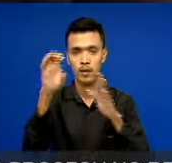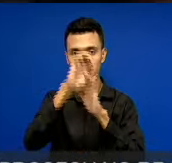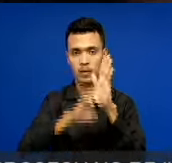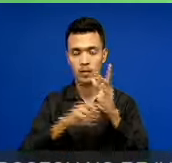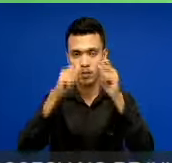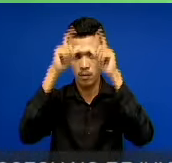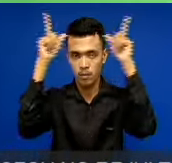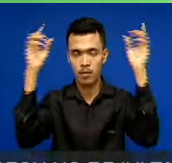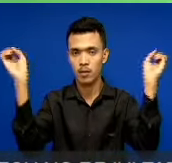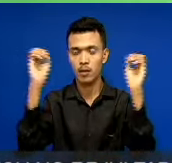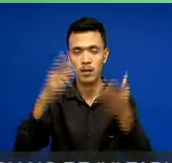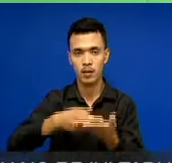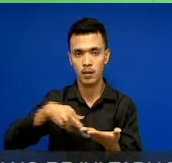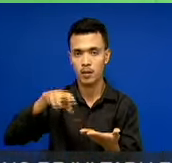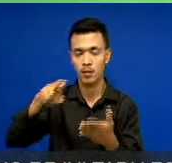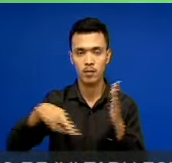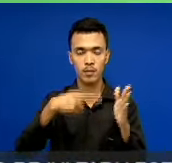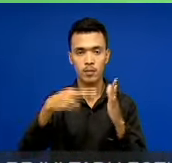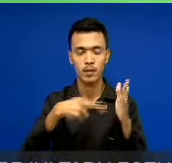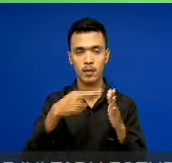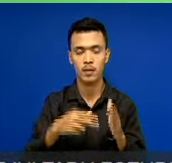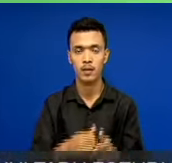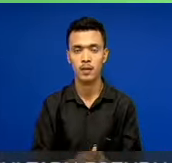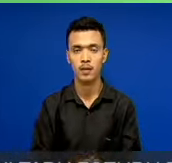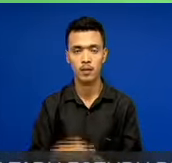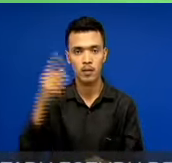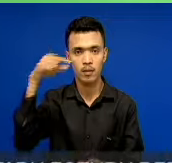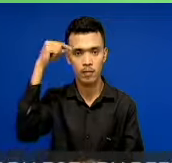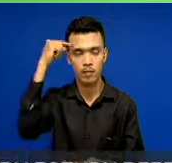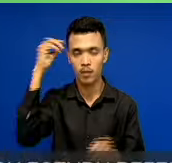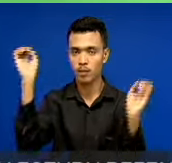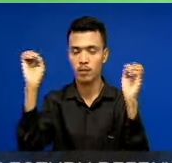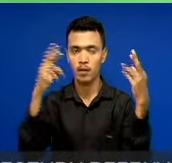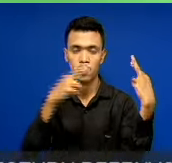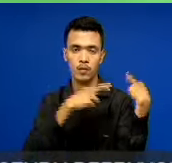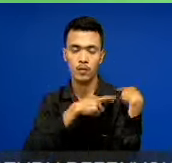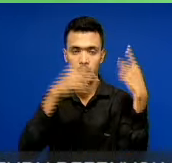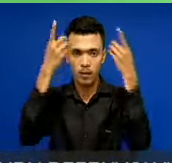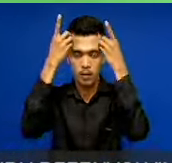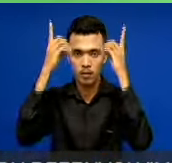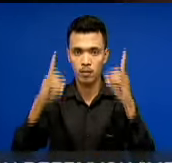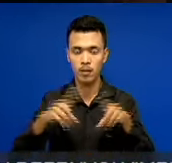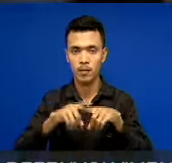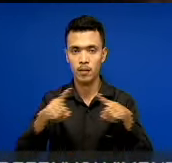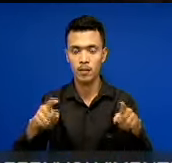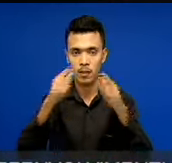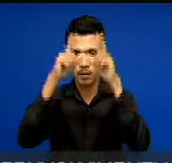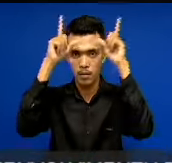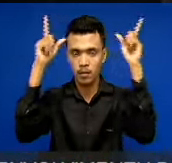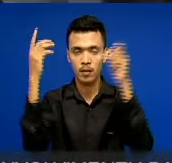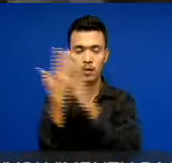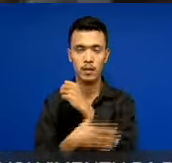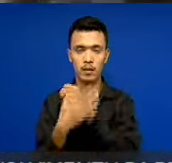Kritéria. Ramos Horta Actuir, Presidente da República no governo la competência tu decide batruma, mas be Timor-Leste no darmos nação membro